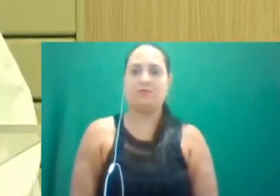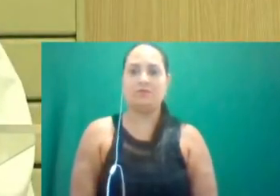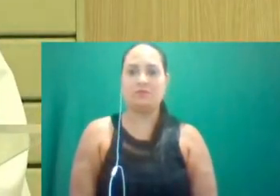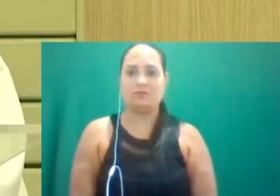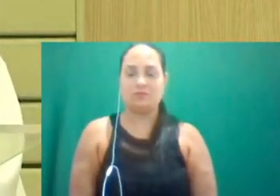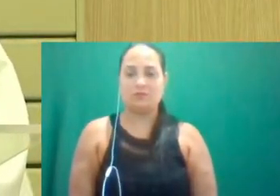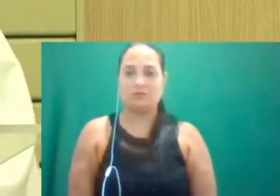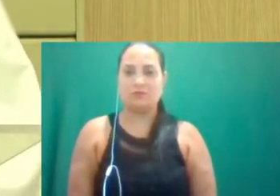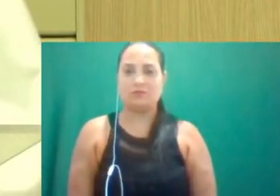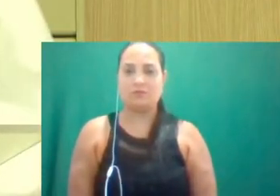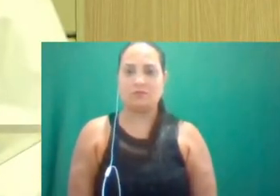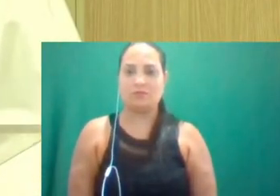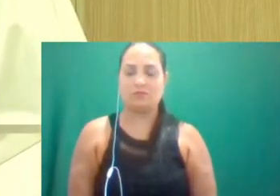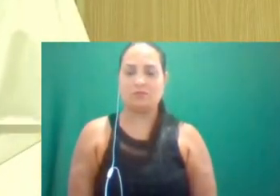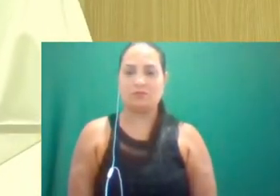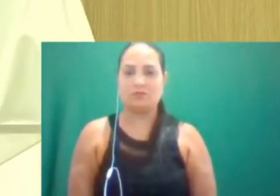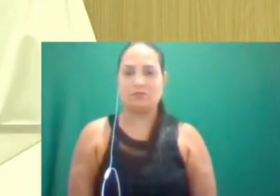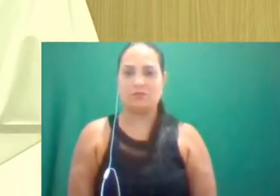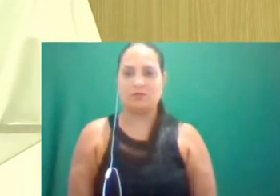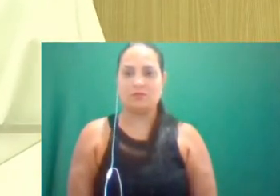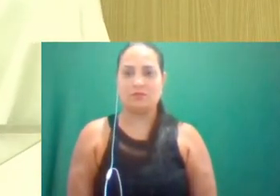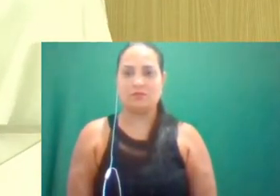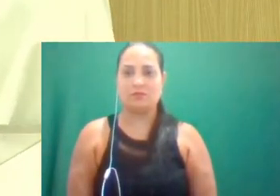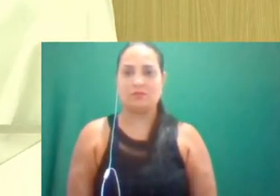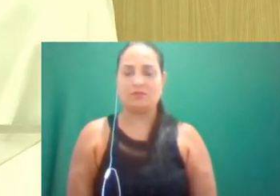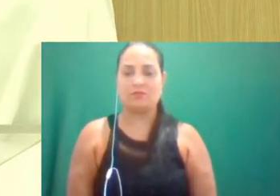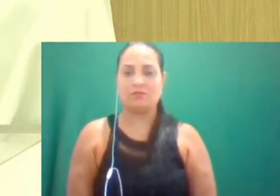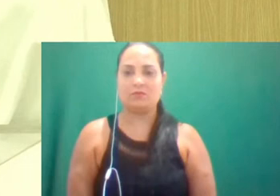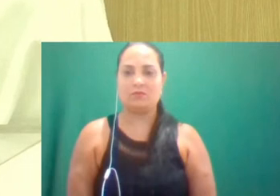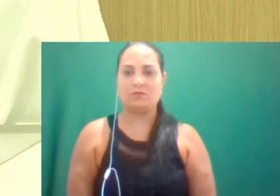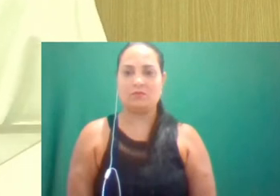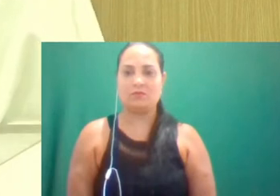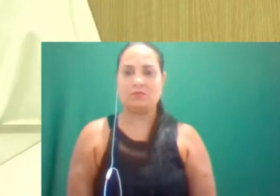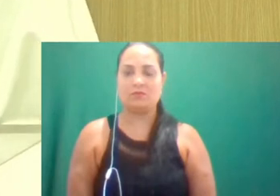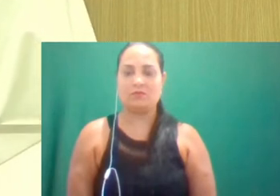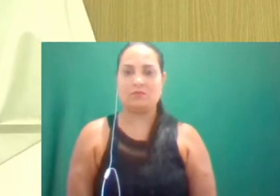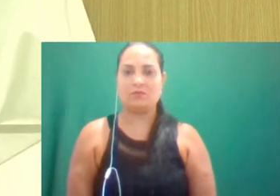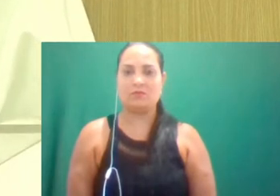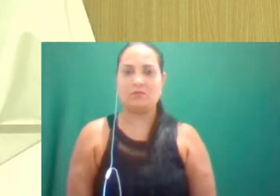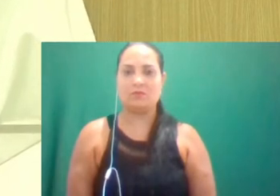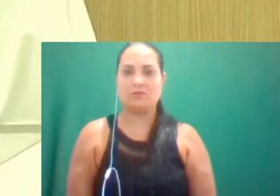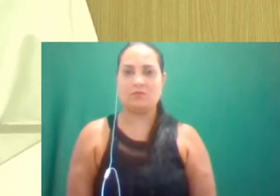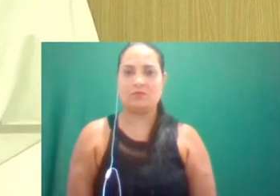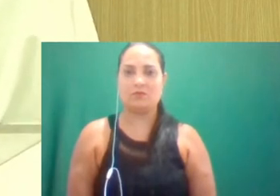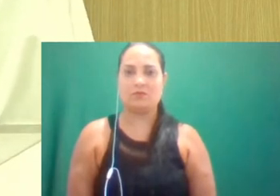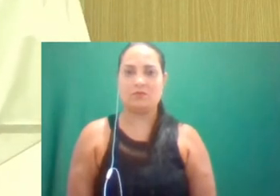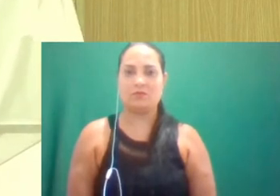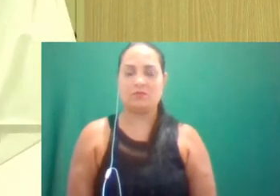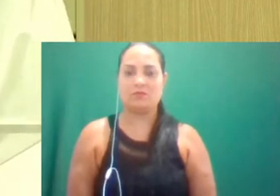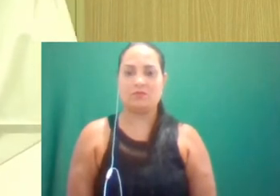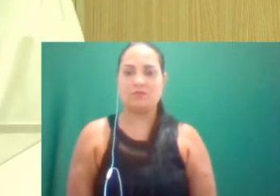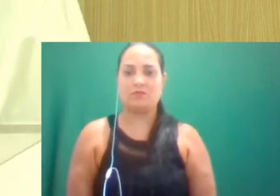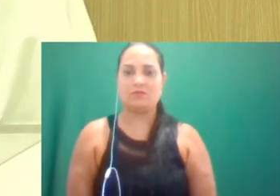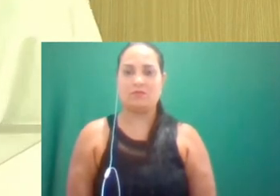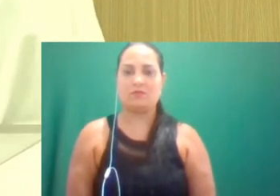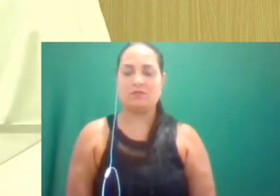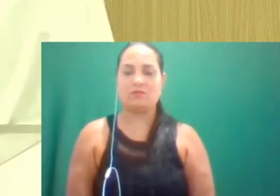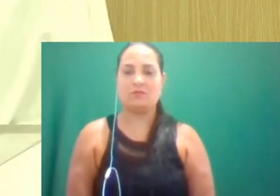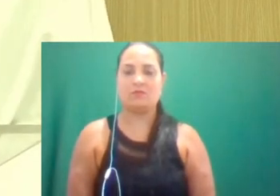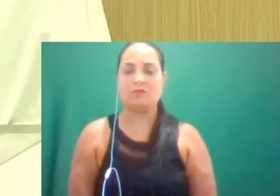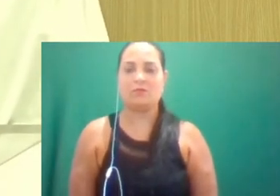que normalmente vai assinado por mim, pela diretora de Registro e Controle Acadêmico e pelo aluno ou